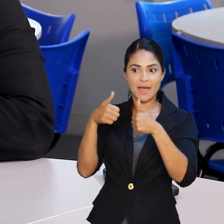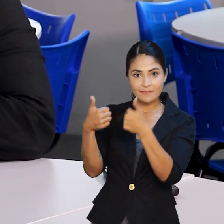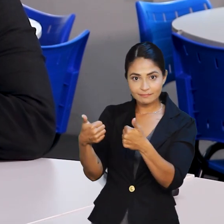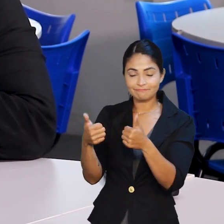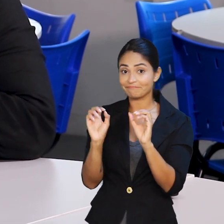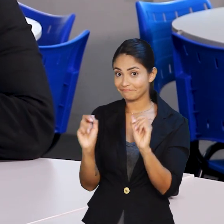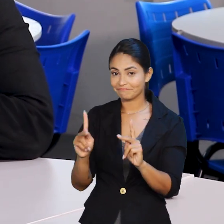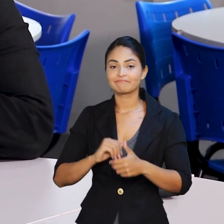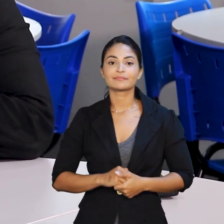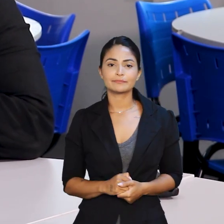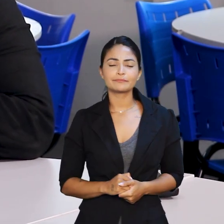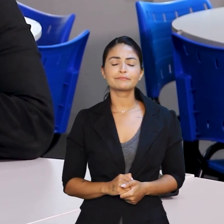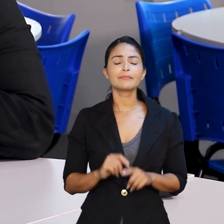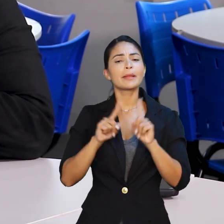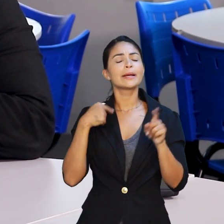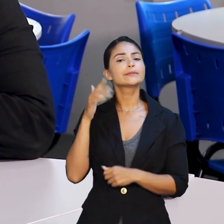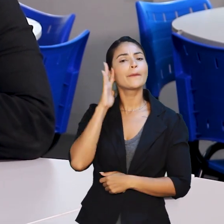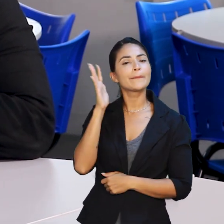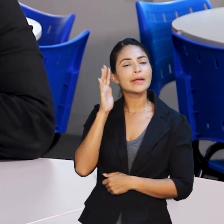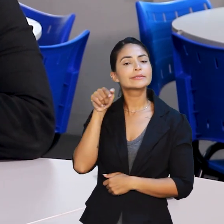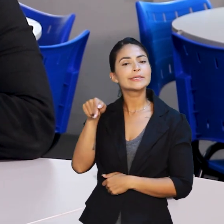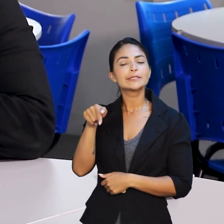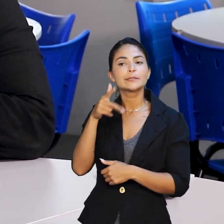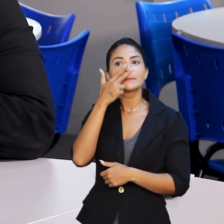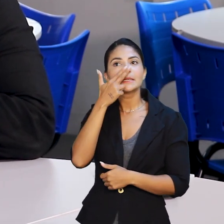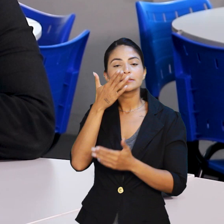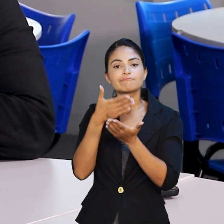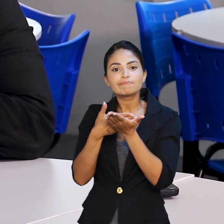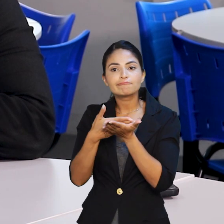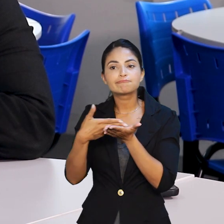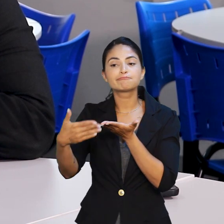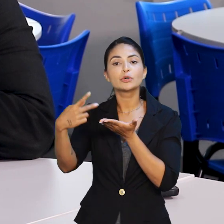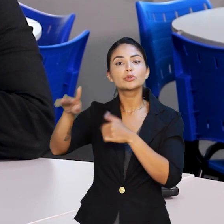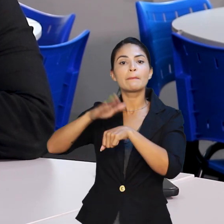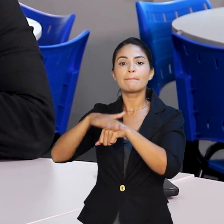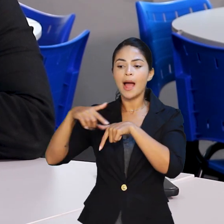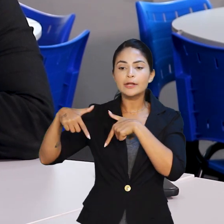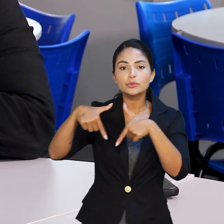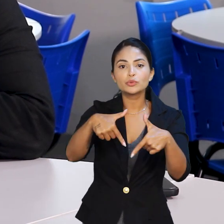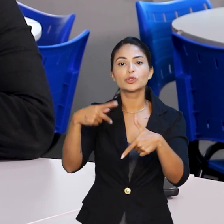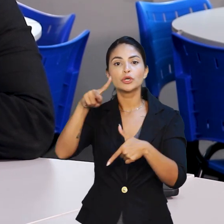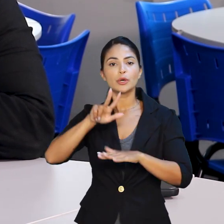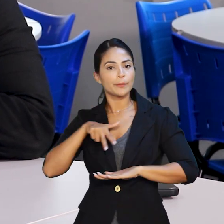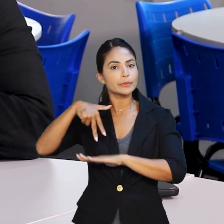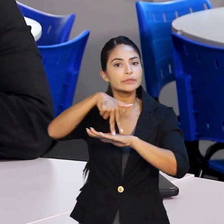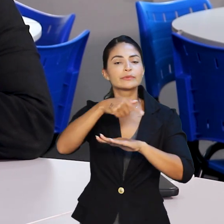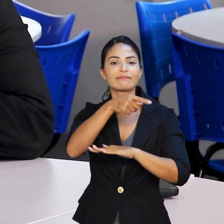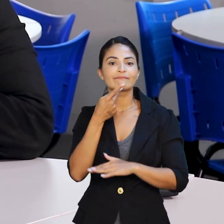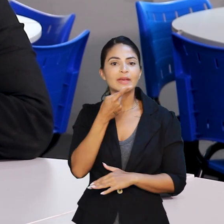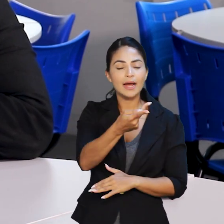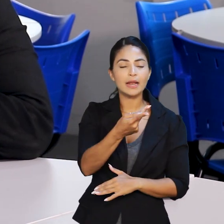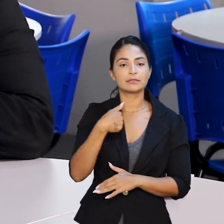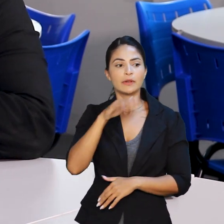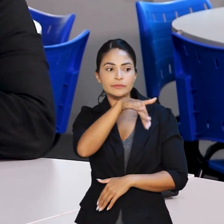receberam bem, né? Mas eu penso que isso deve ter partido muito da sua atitude, da sua fala, né? Você chegar